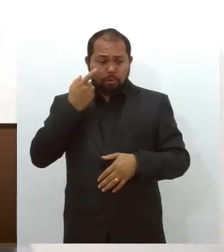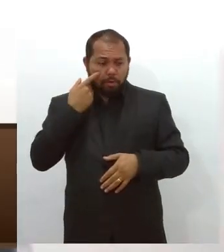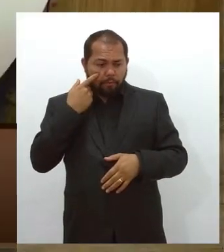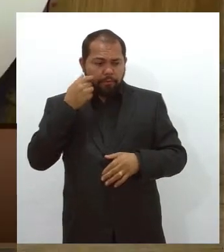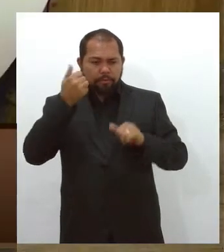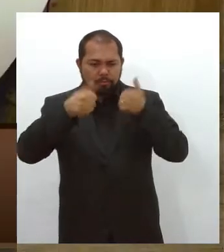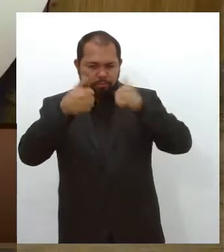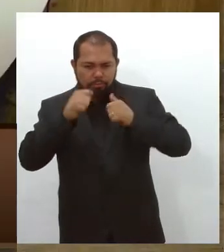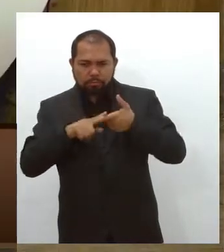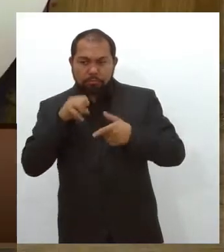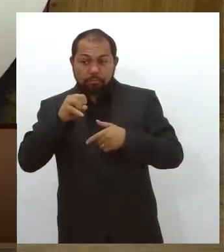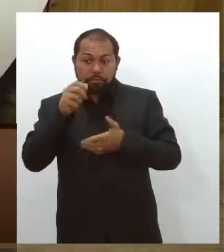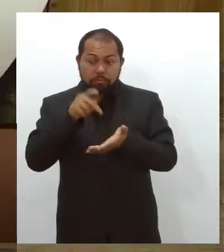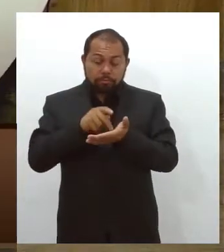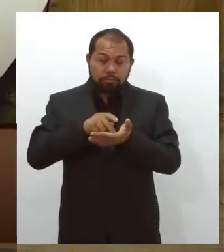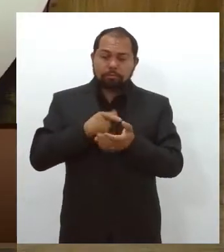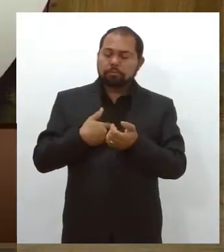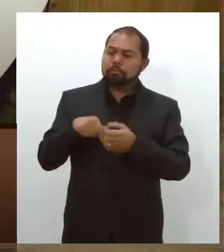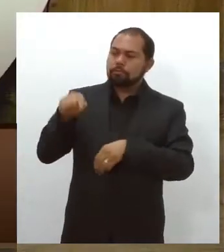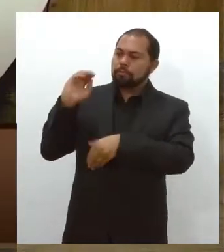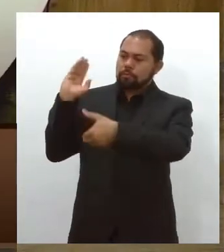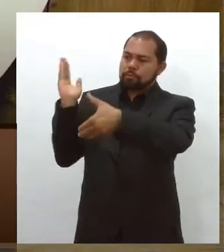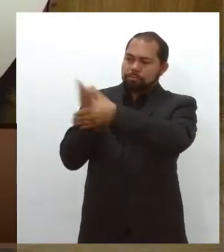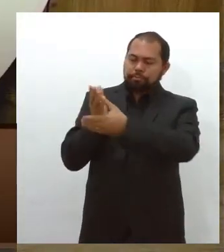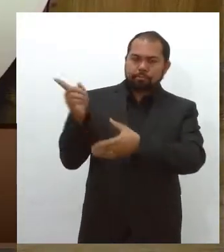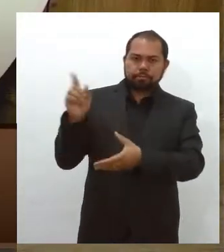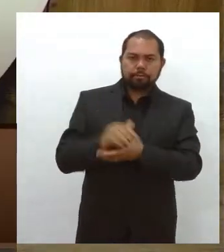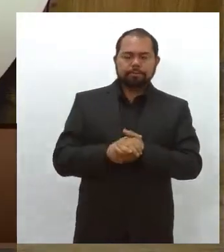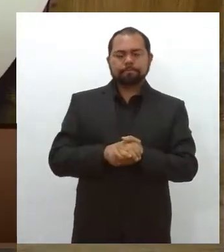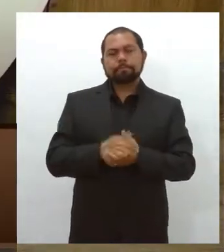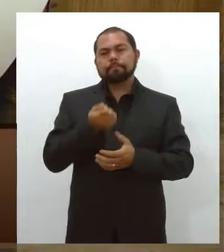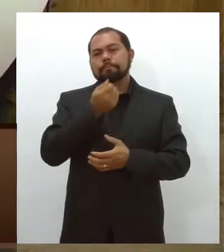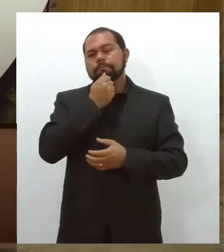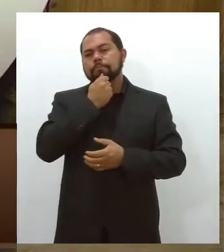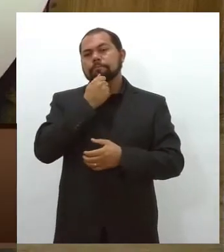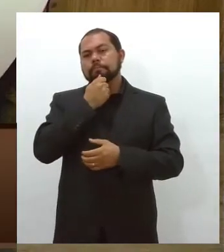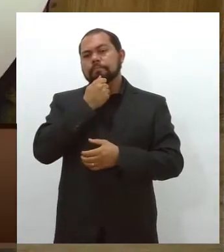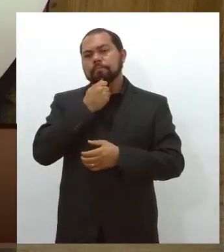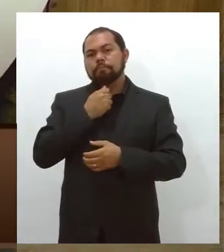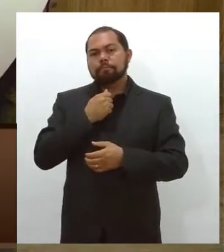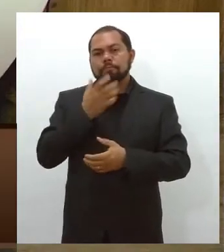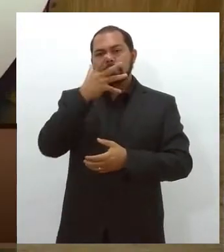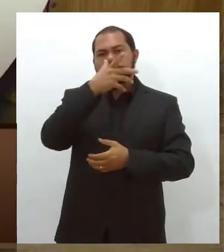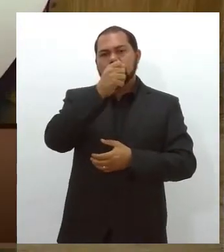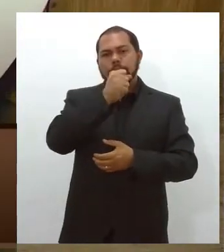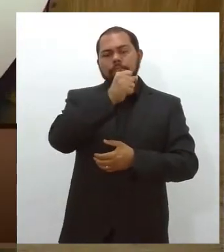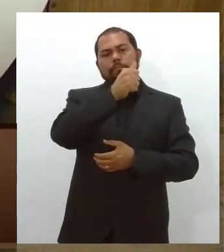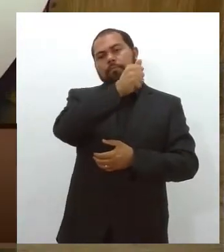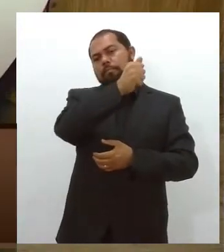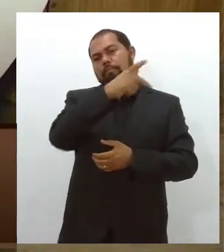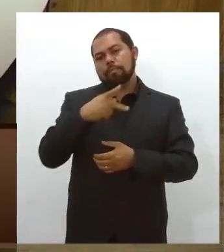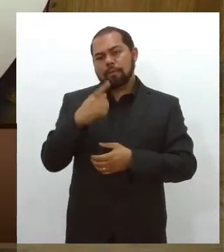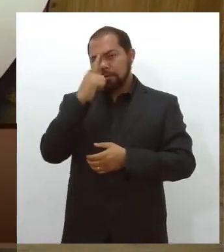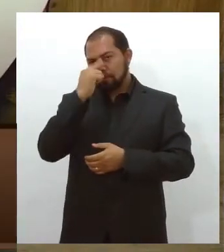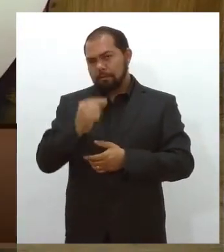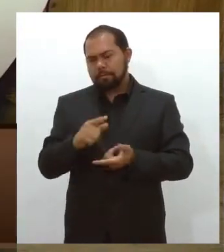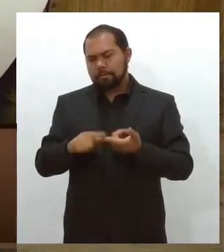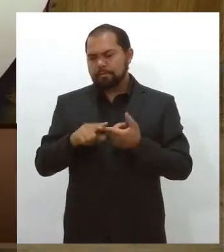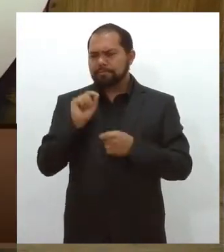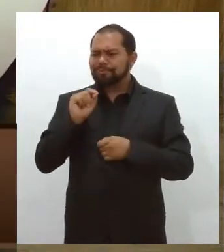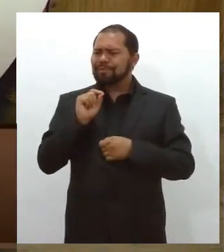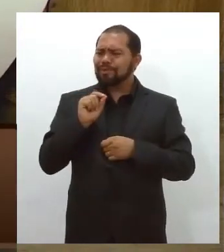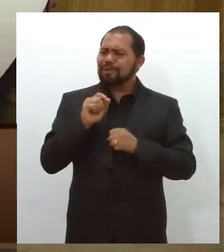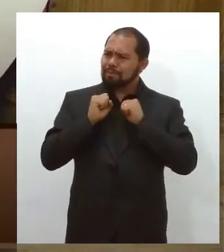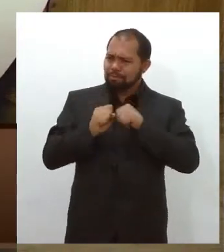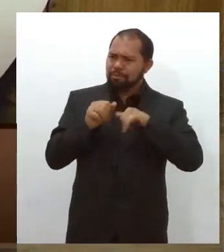Eleitoral. Marcelo, ainda nessa questão do Pardal, o que pode ser denunciado? E, além disso, existe um filtro para